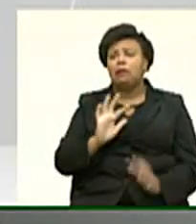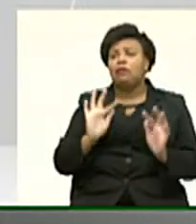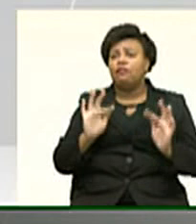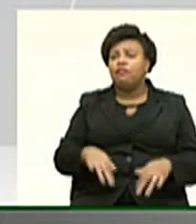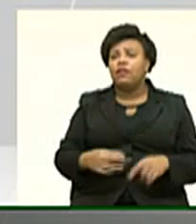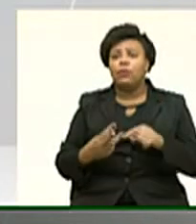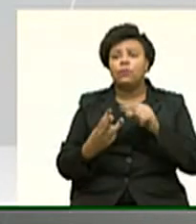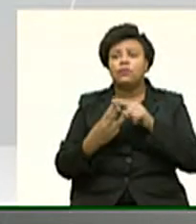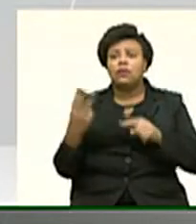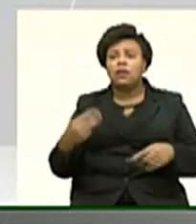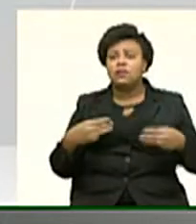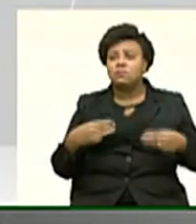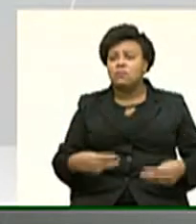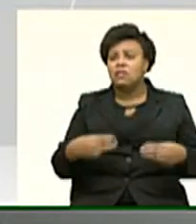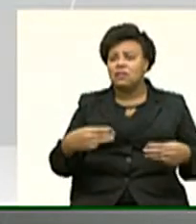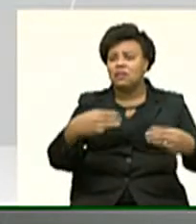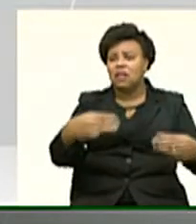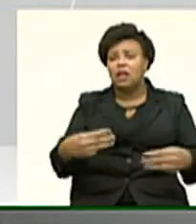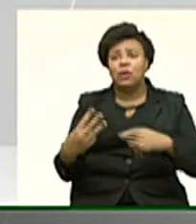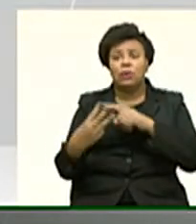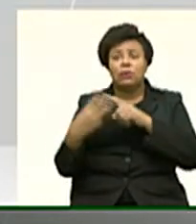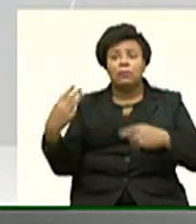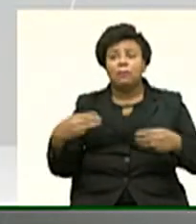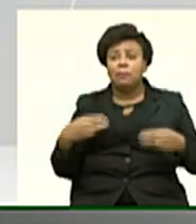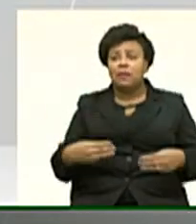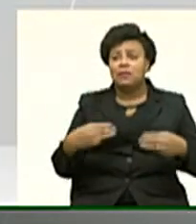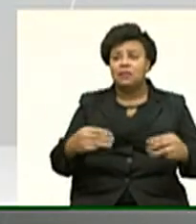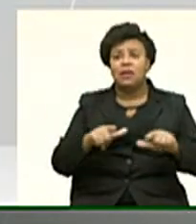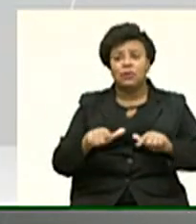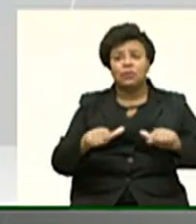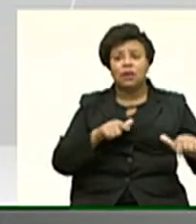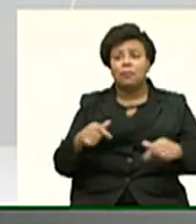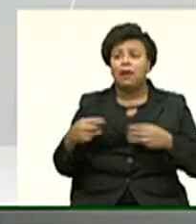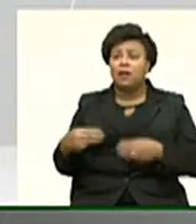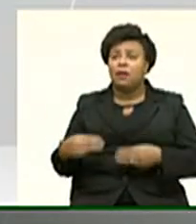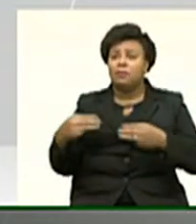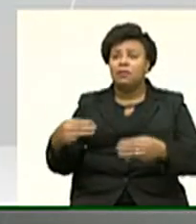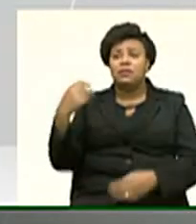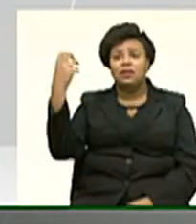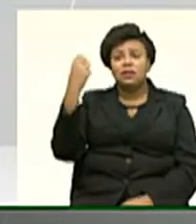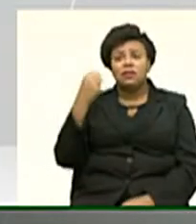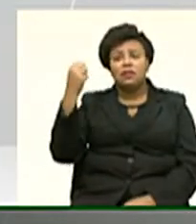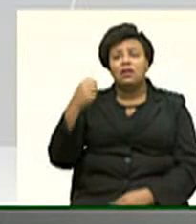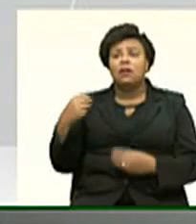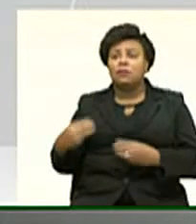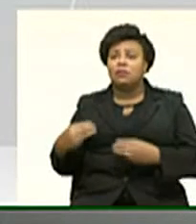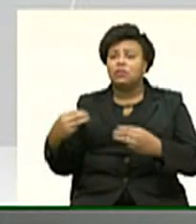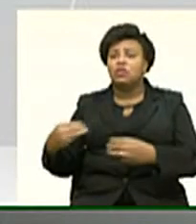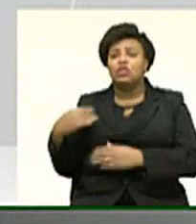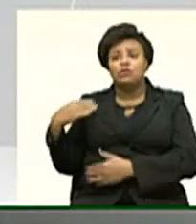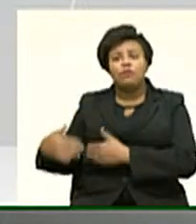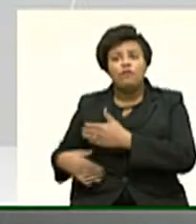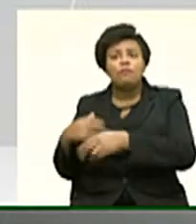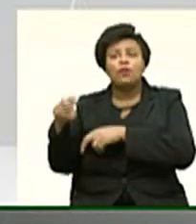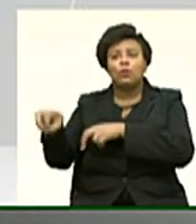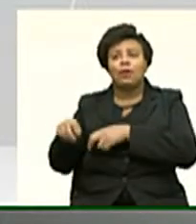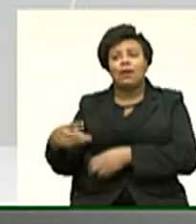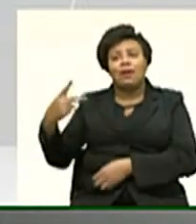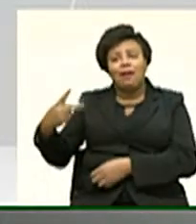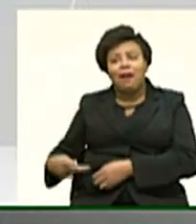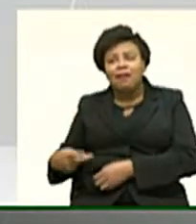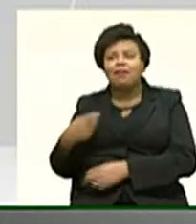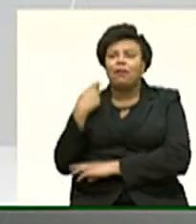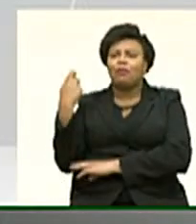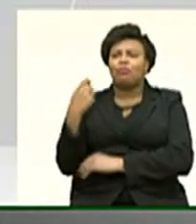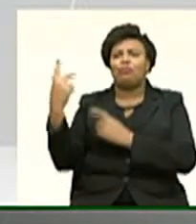primeiro que ele terminou foi o Ministério do Trabalho, o Ministério da Previdência, o Ministério do Desenvolvimento Agrário, aqui no Rio Grande do Sul também o